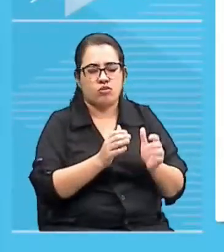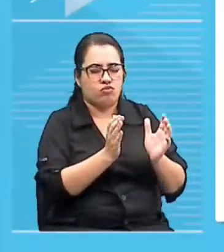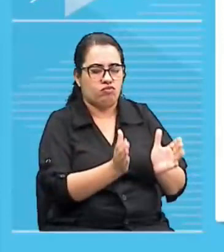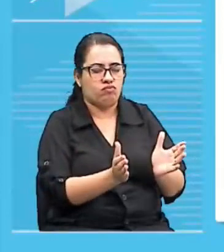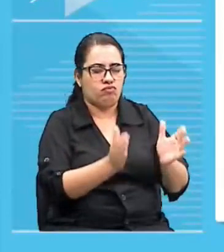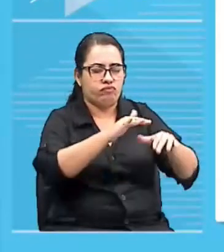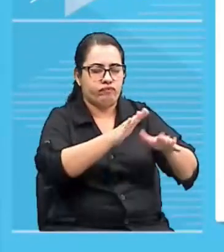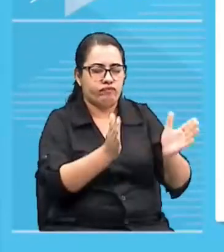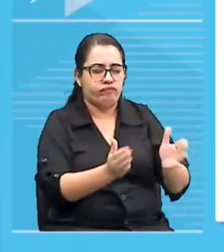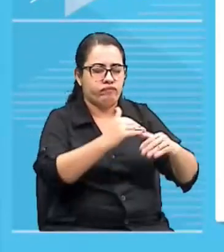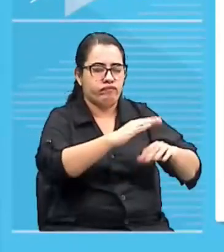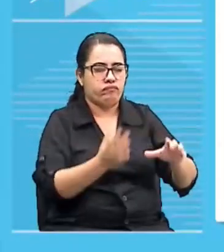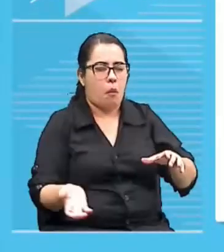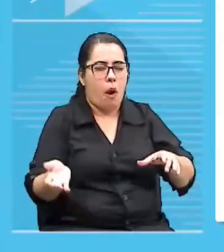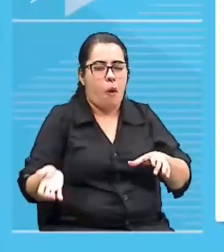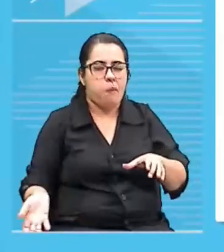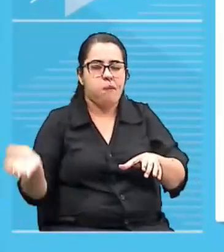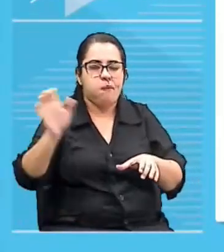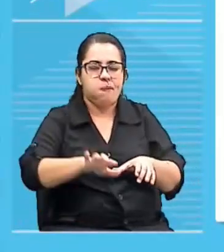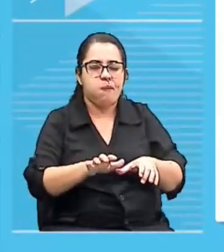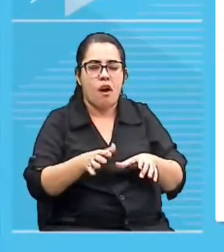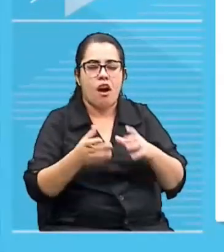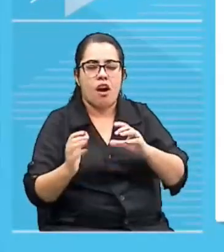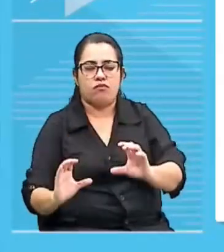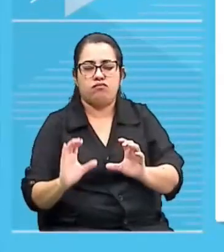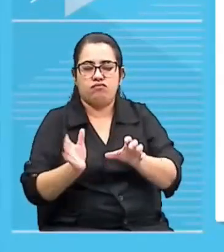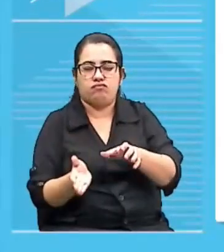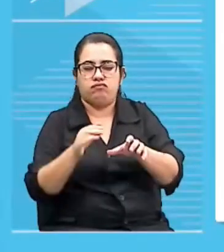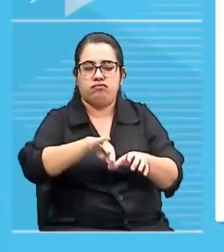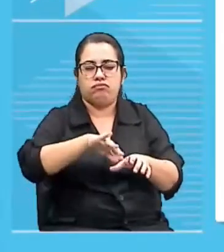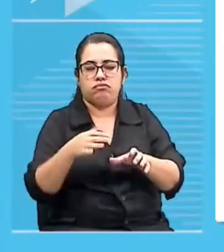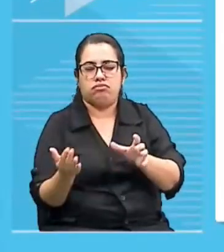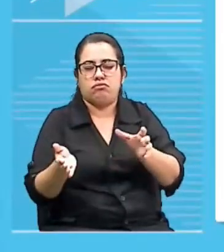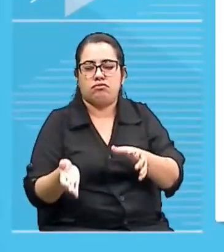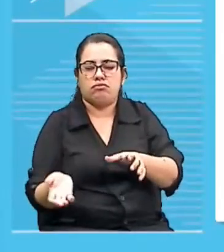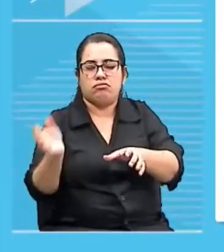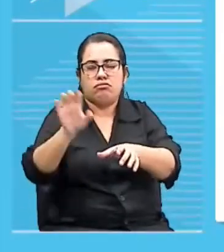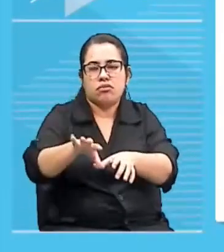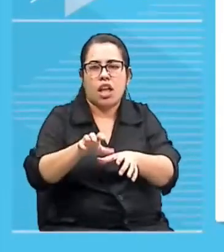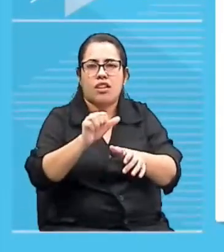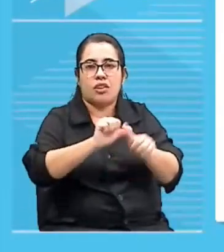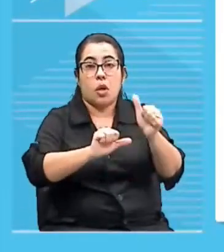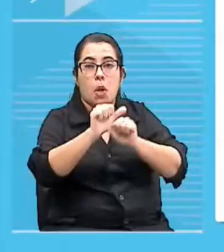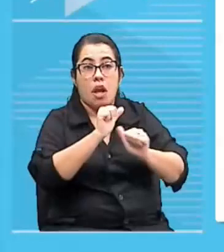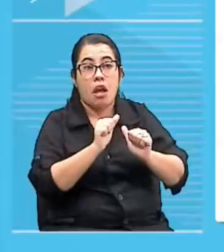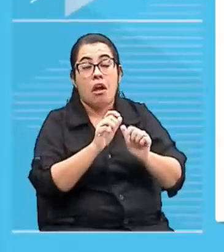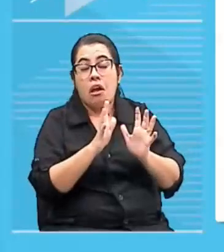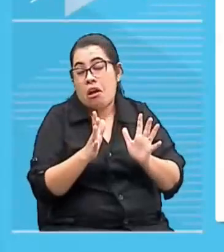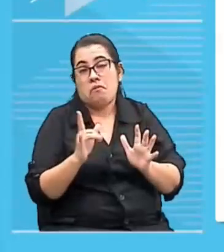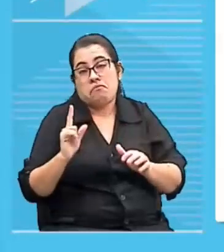entre tijolo e cimento, e uma pessoa fazer esse processo,